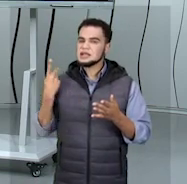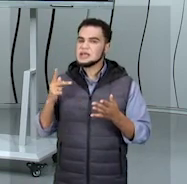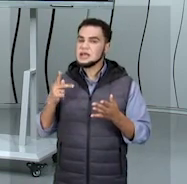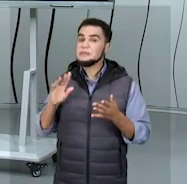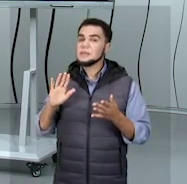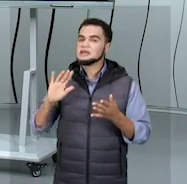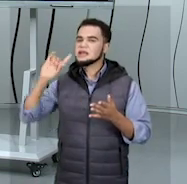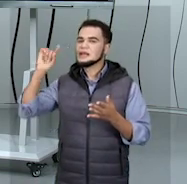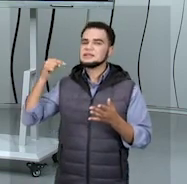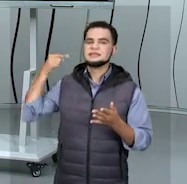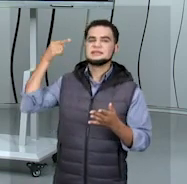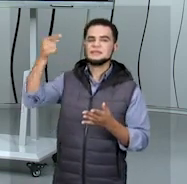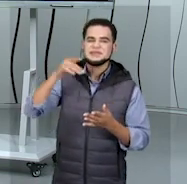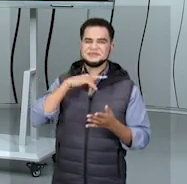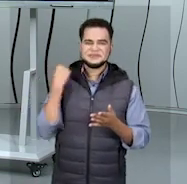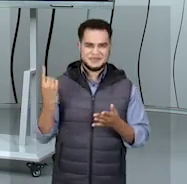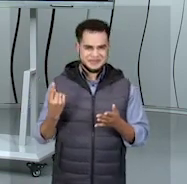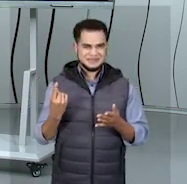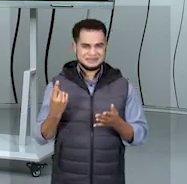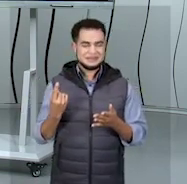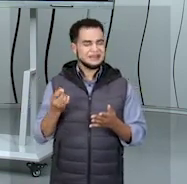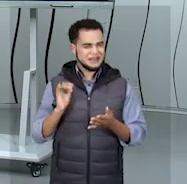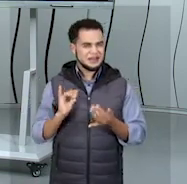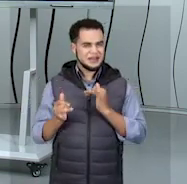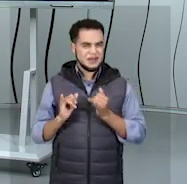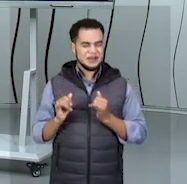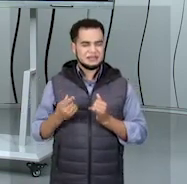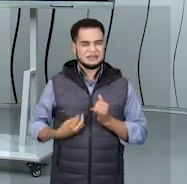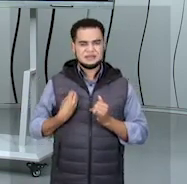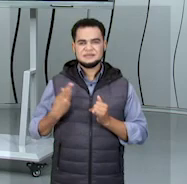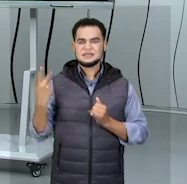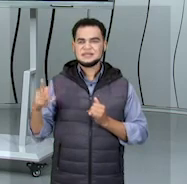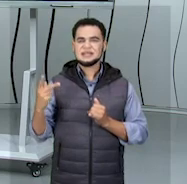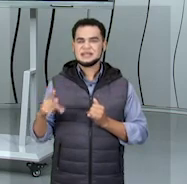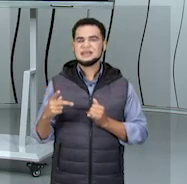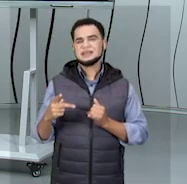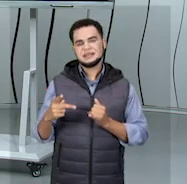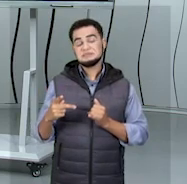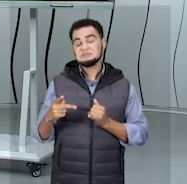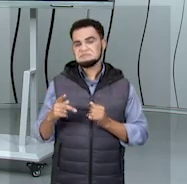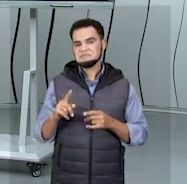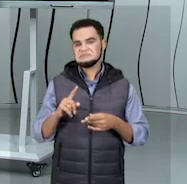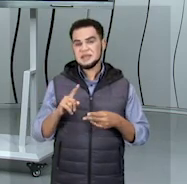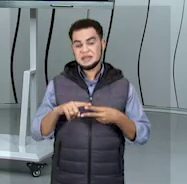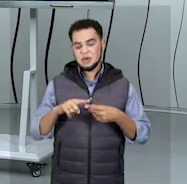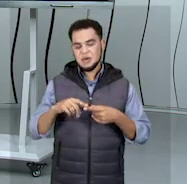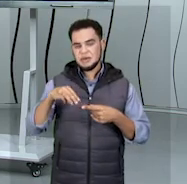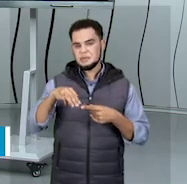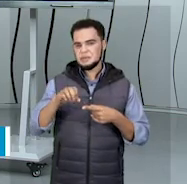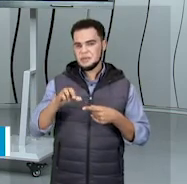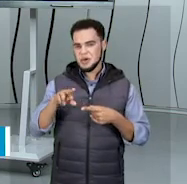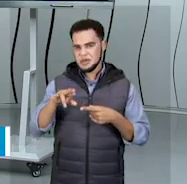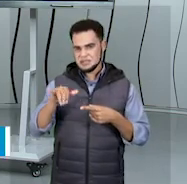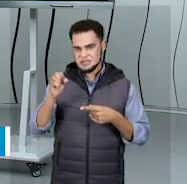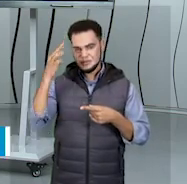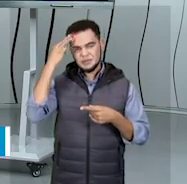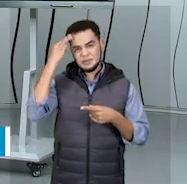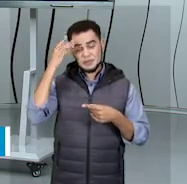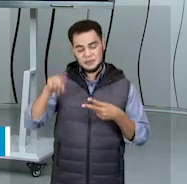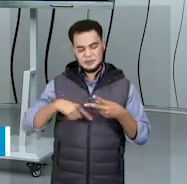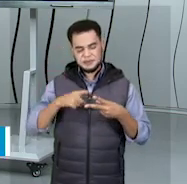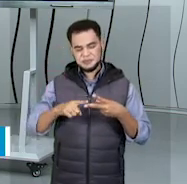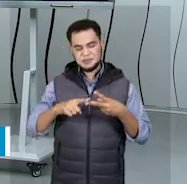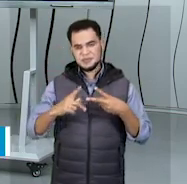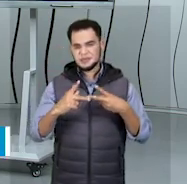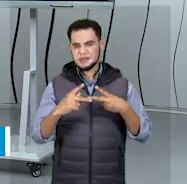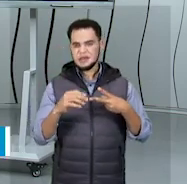está contando sobre a própria vida, e póstumas. Póstumas é pós-morte, tá? Então, é um